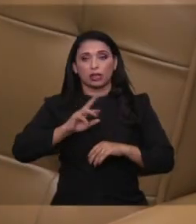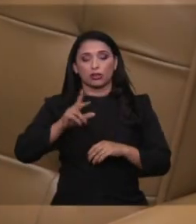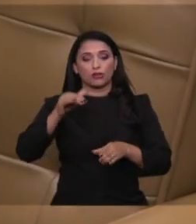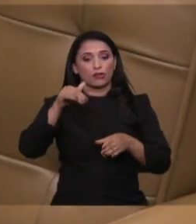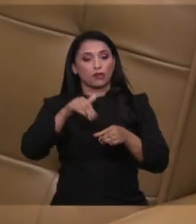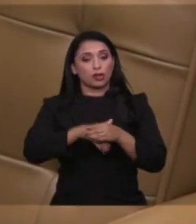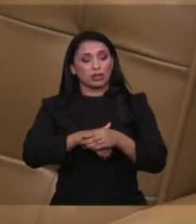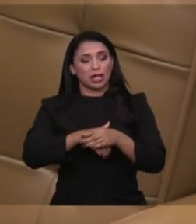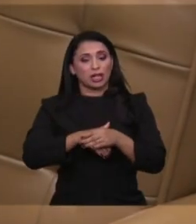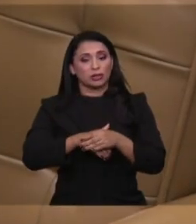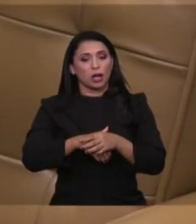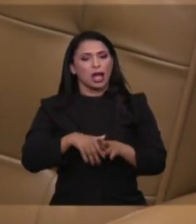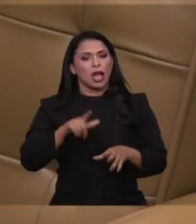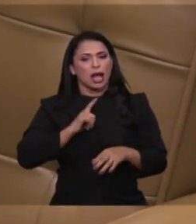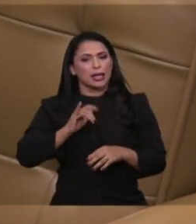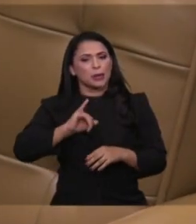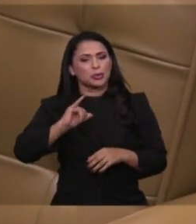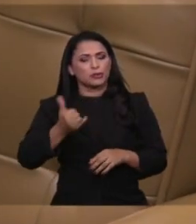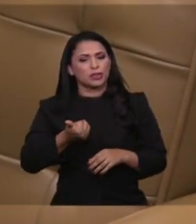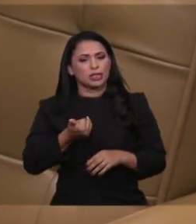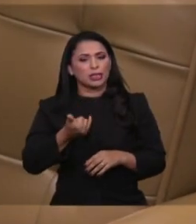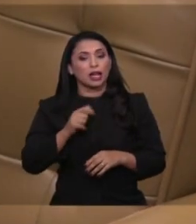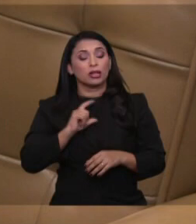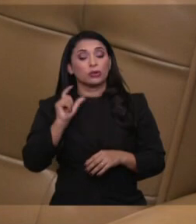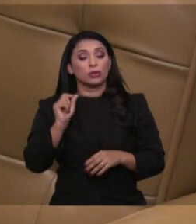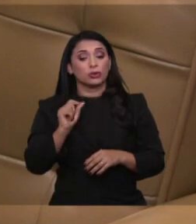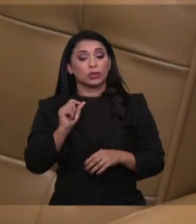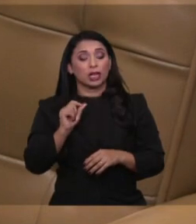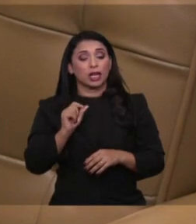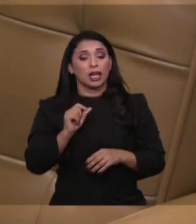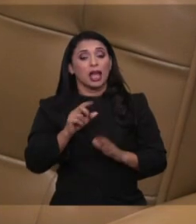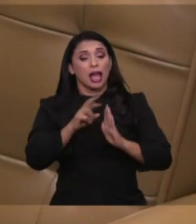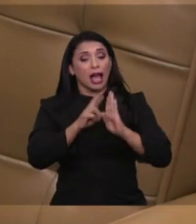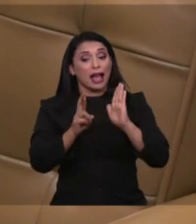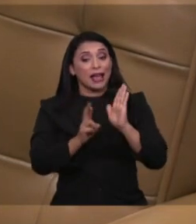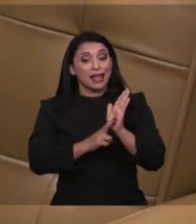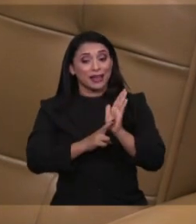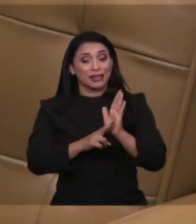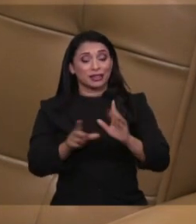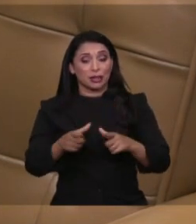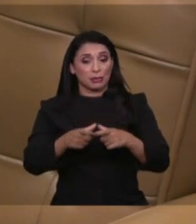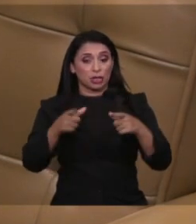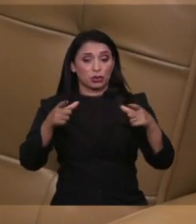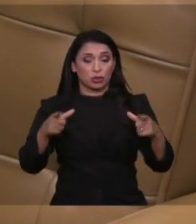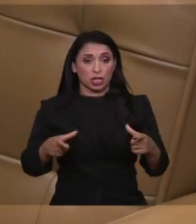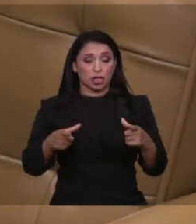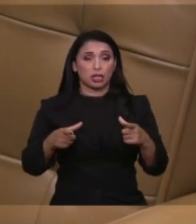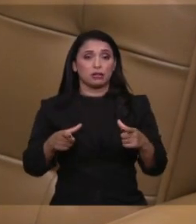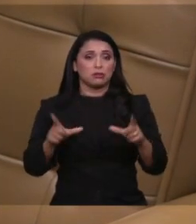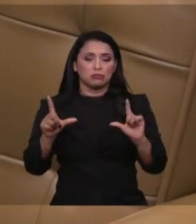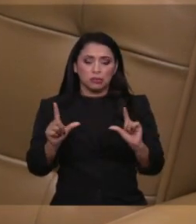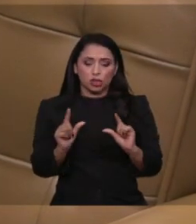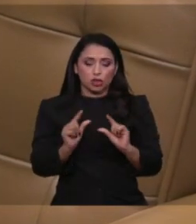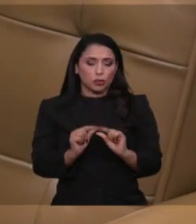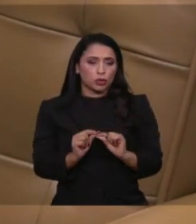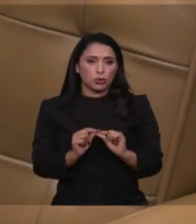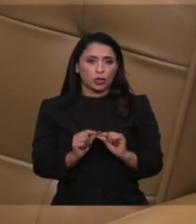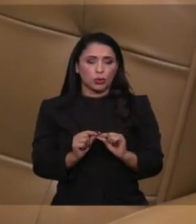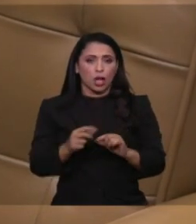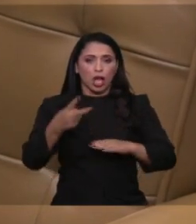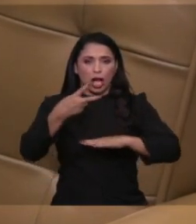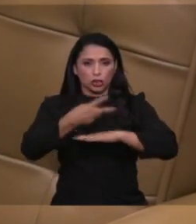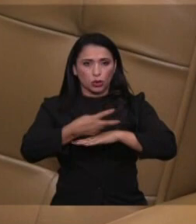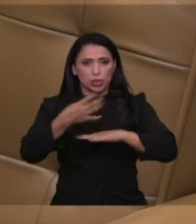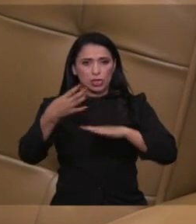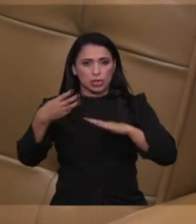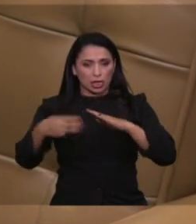vale, então, dessa fórmula e reduz, portanto, o critério da maioria para aprovar, de dois terços, para a